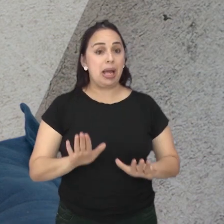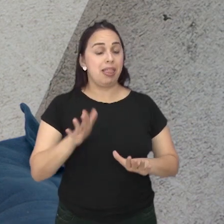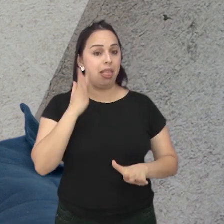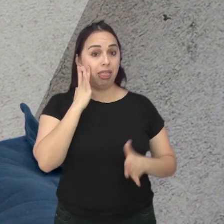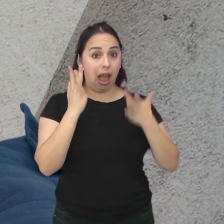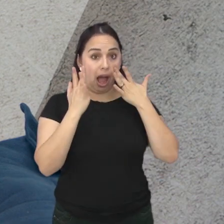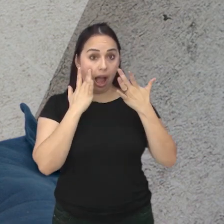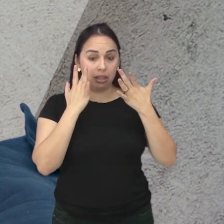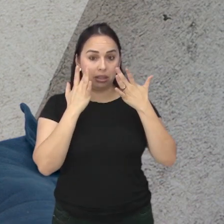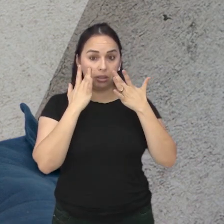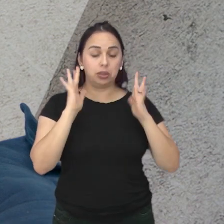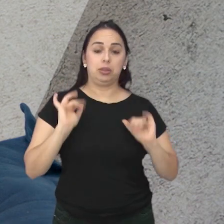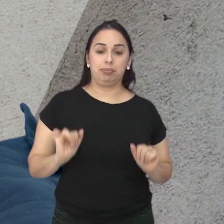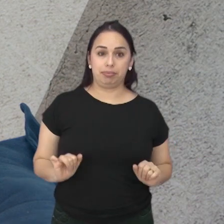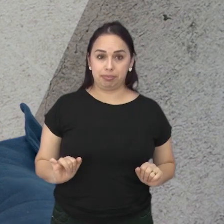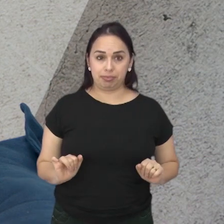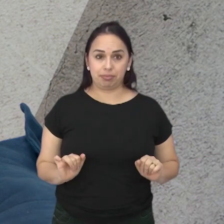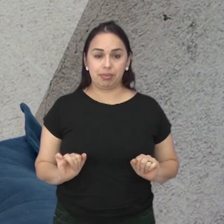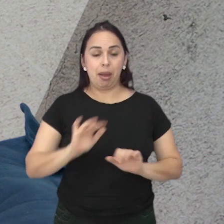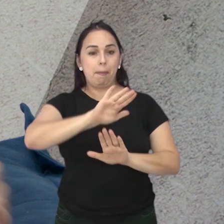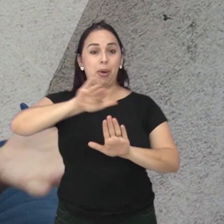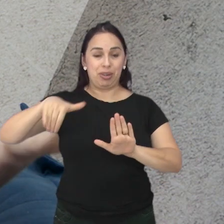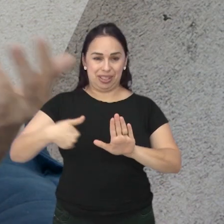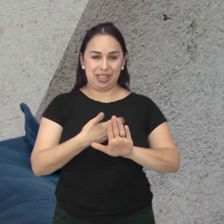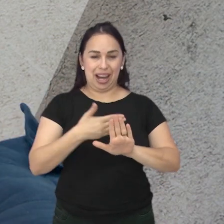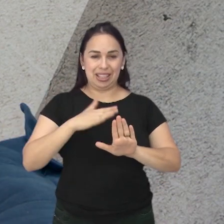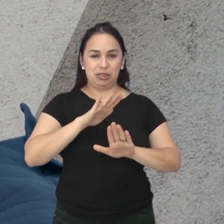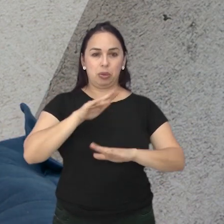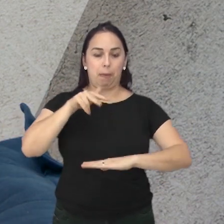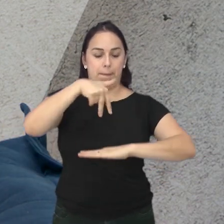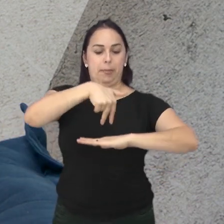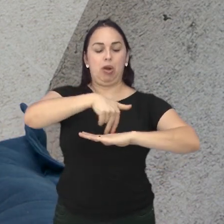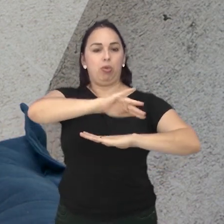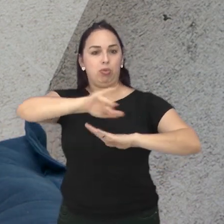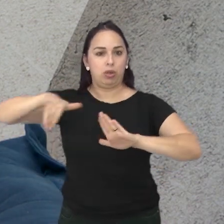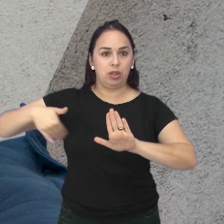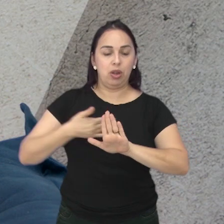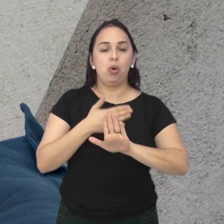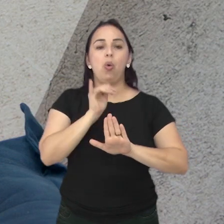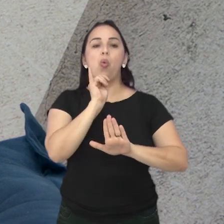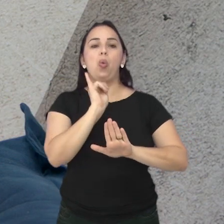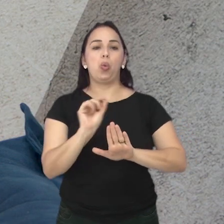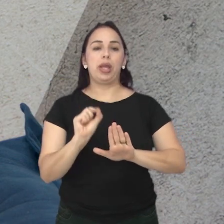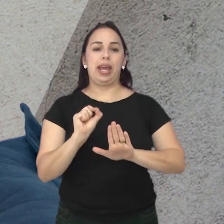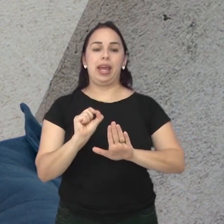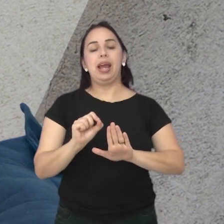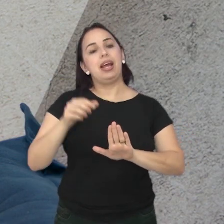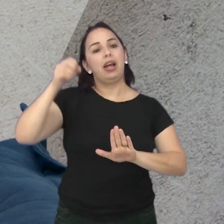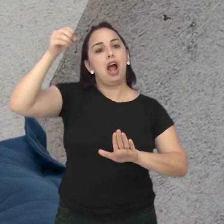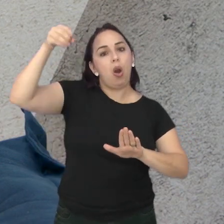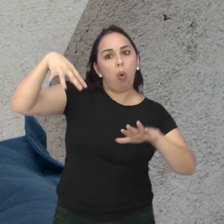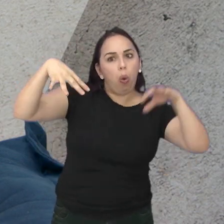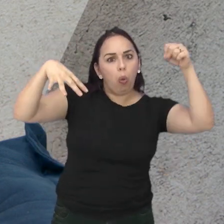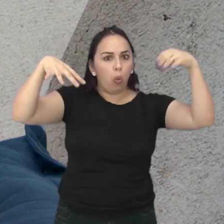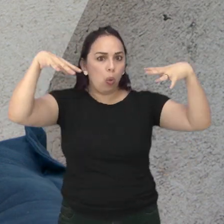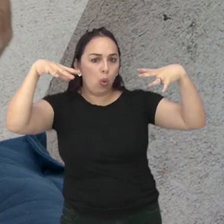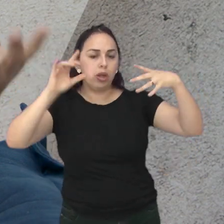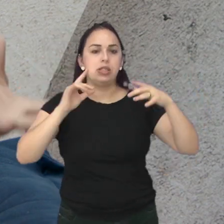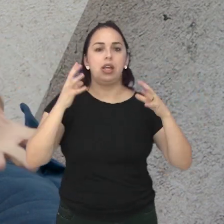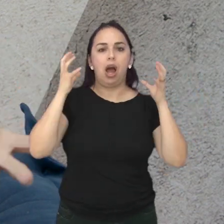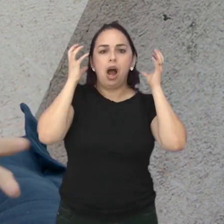no teatro toda a questão por trás do palco, né? Que são os iluminadores, que são